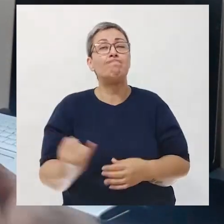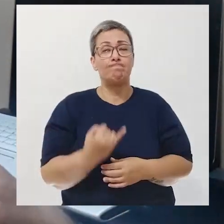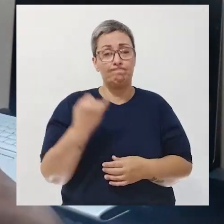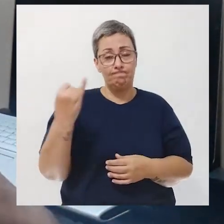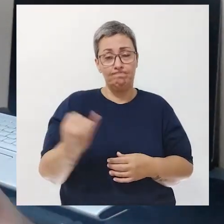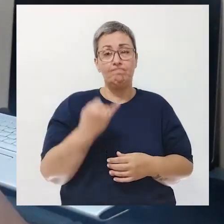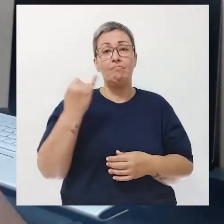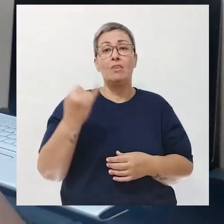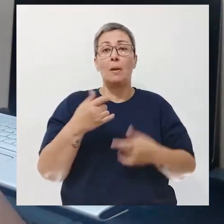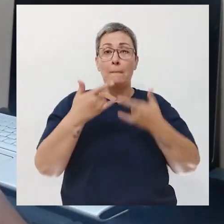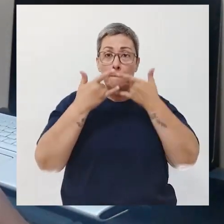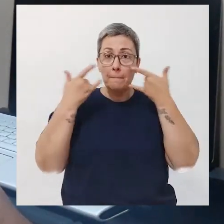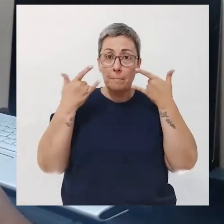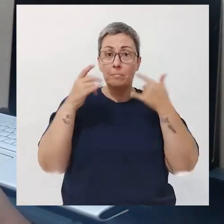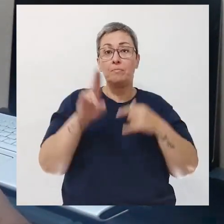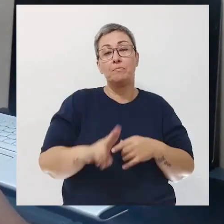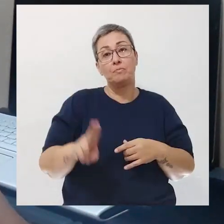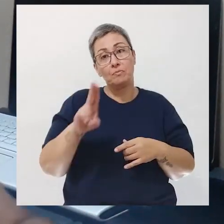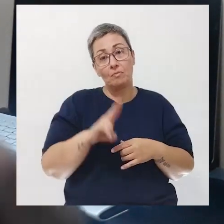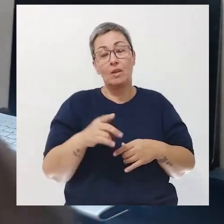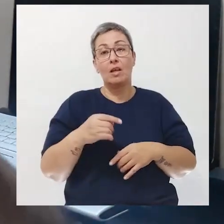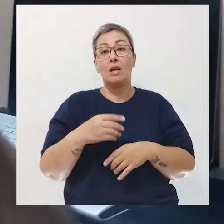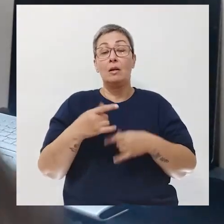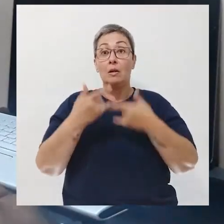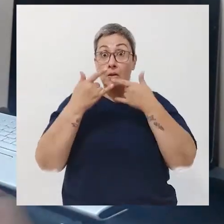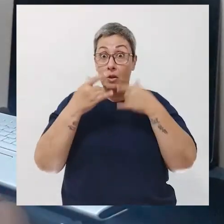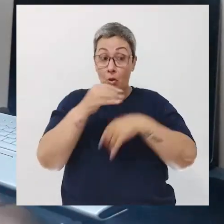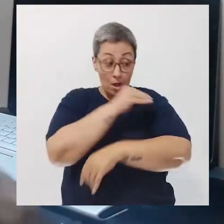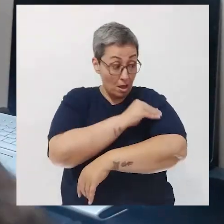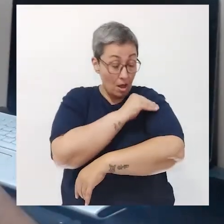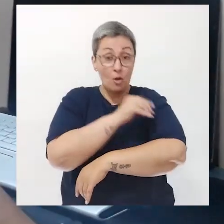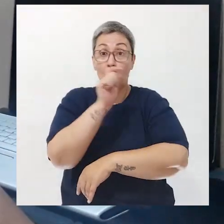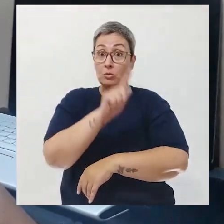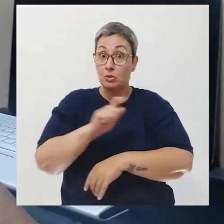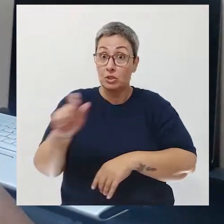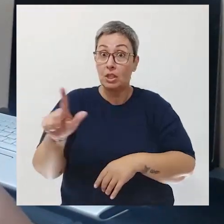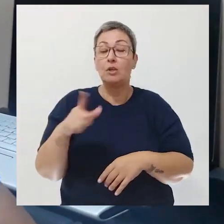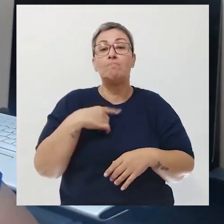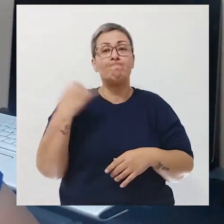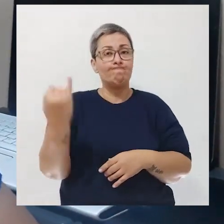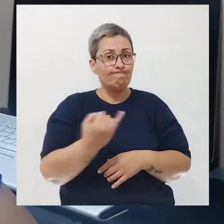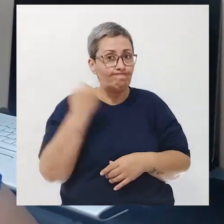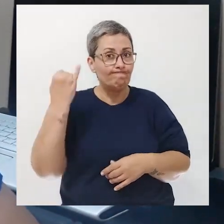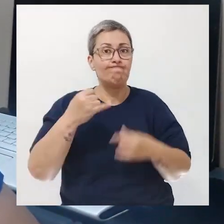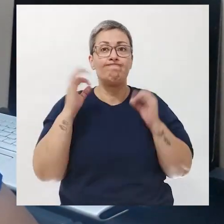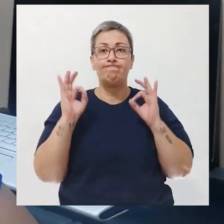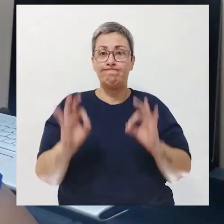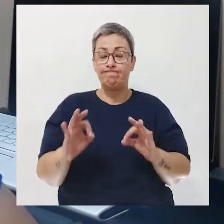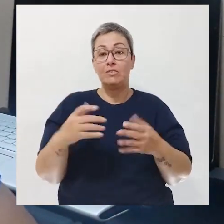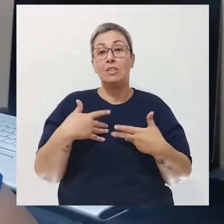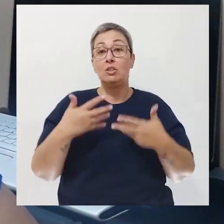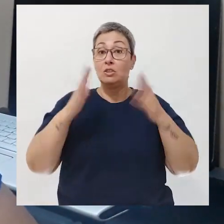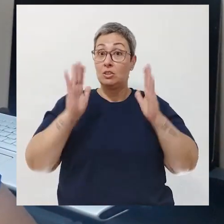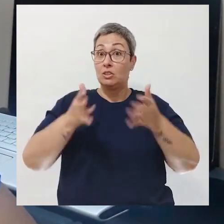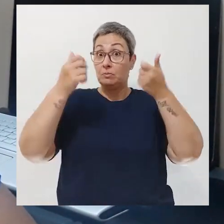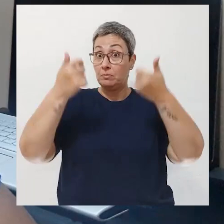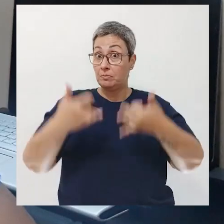enfim, distanciamento são coisas muito importantes. O uso da máscara, o uso do álcool gel são